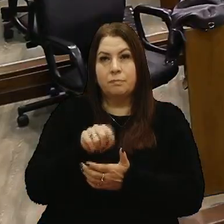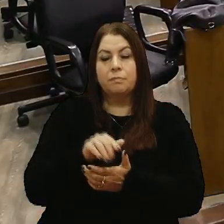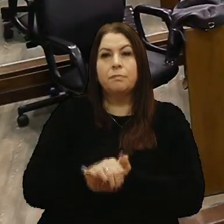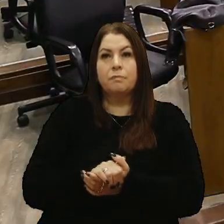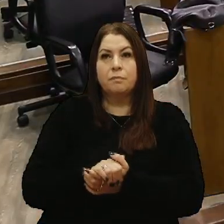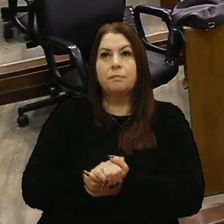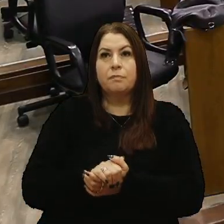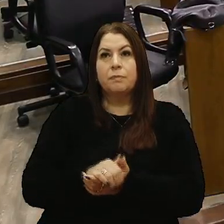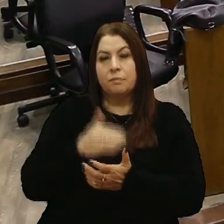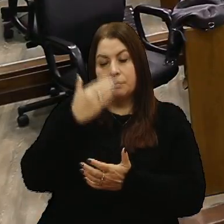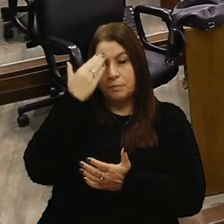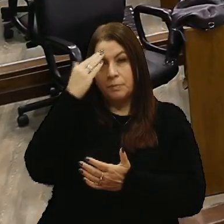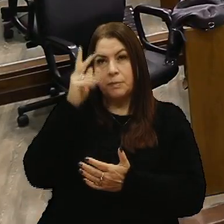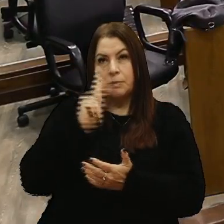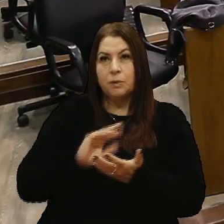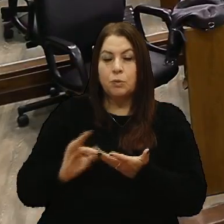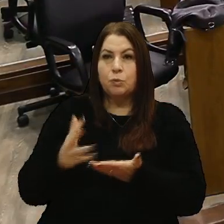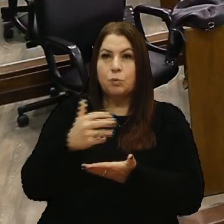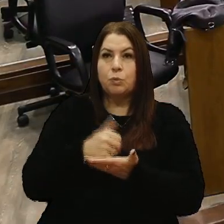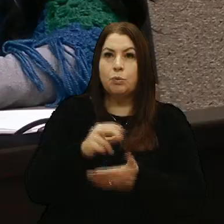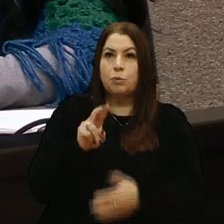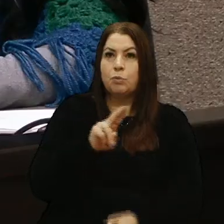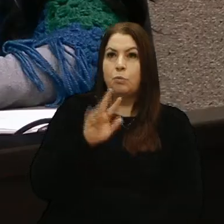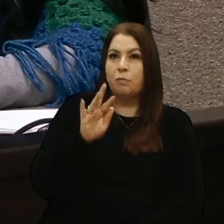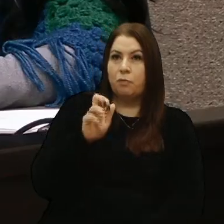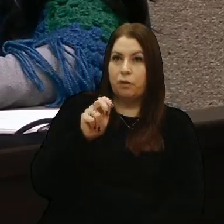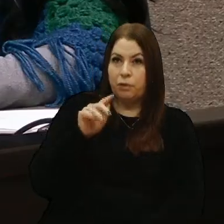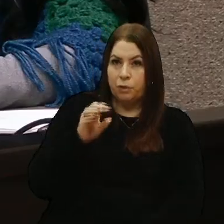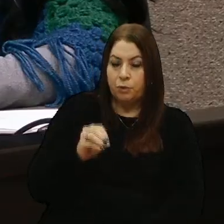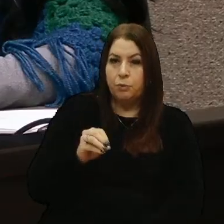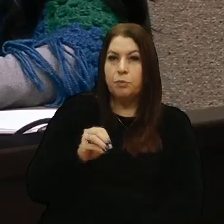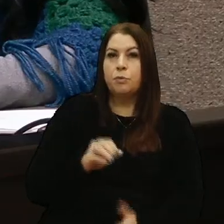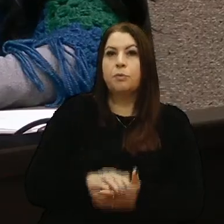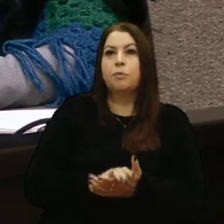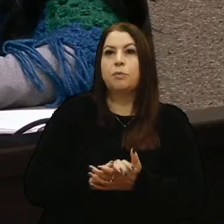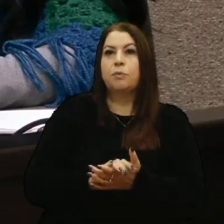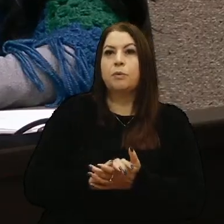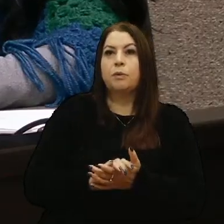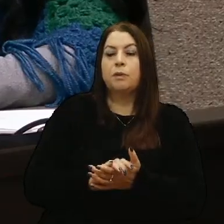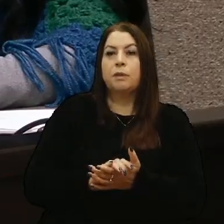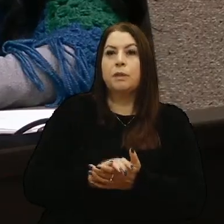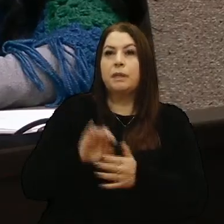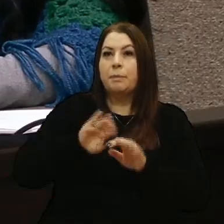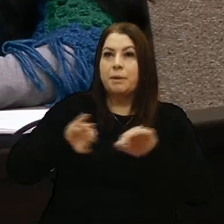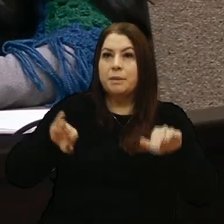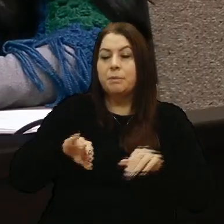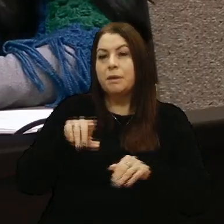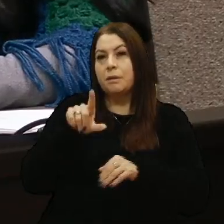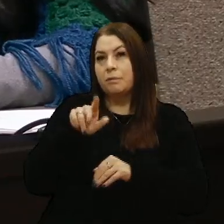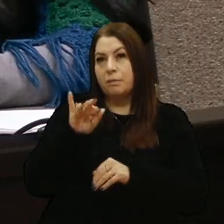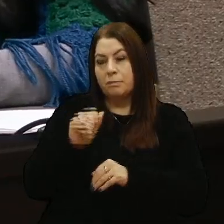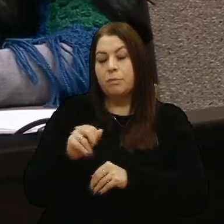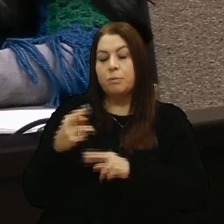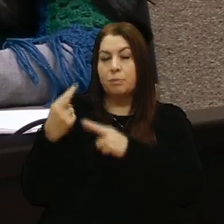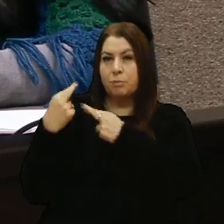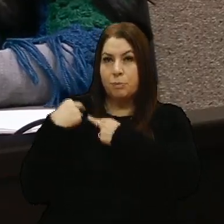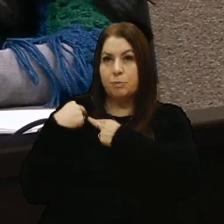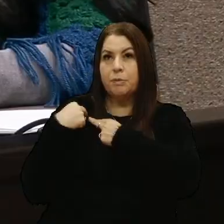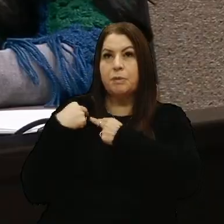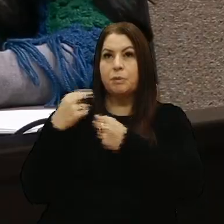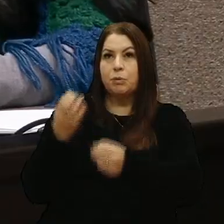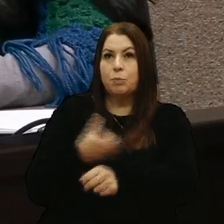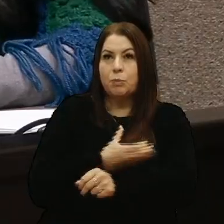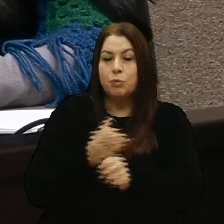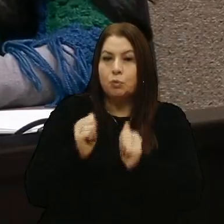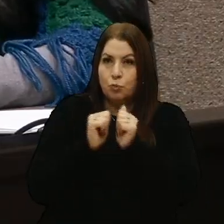Exatamente. Então, agradecer ao pessoal da Codeca, em nome do Fernando, né, da parte da coleta, e ao Lima, né, responsável pela questão da